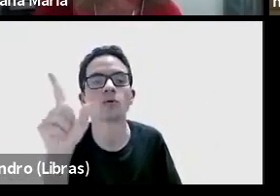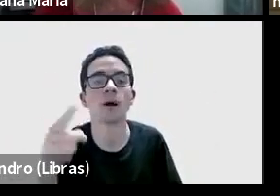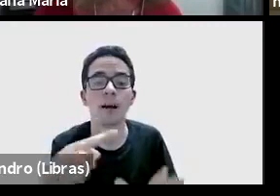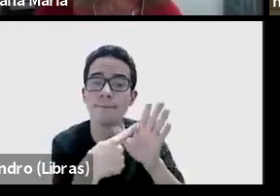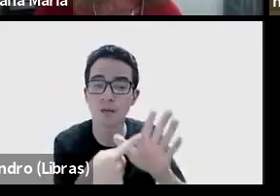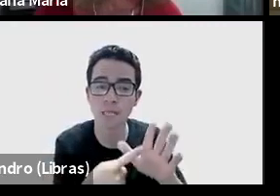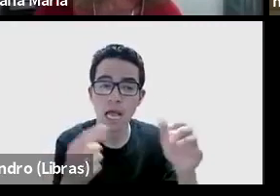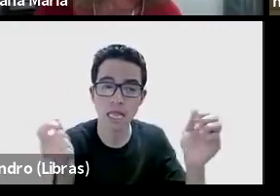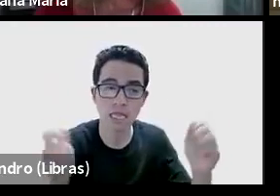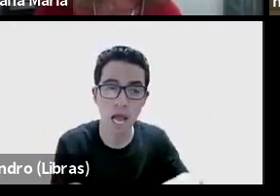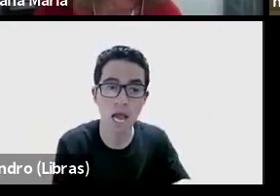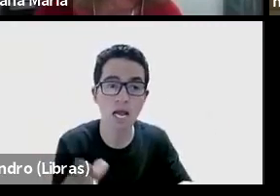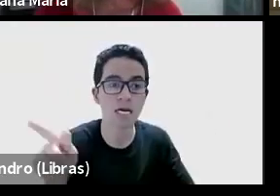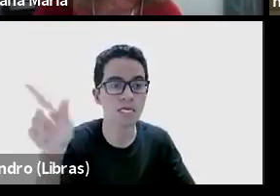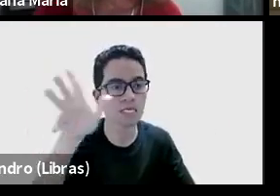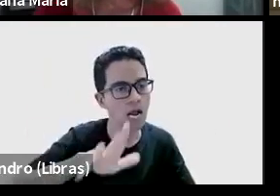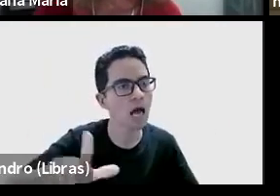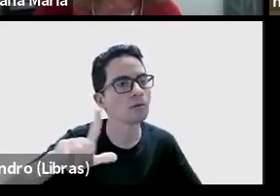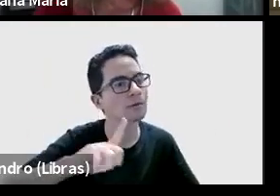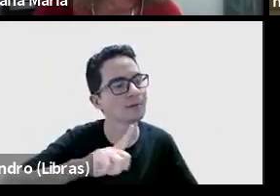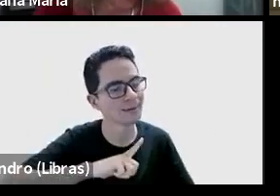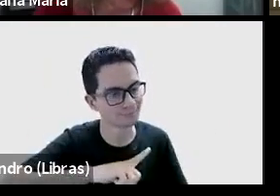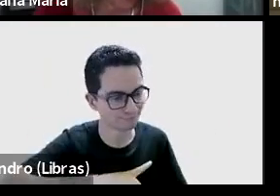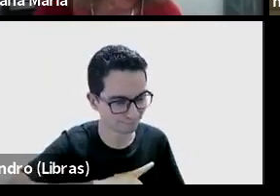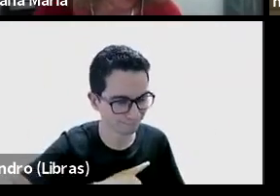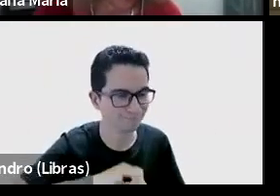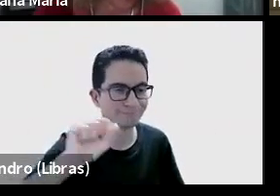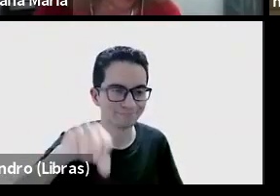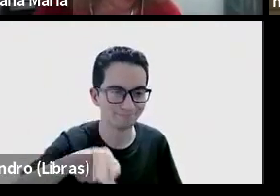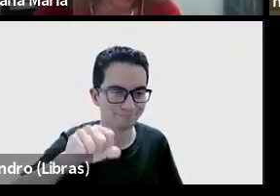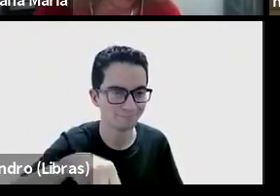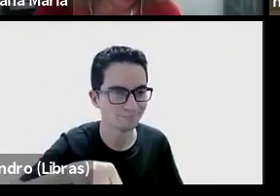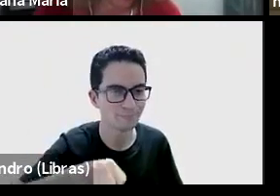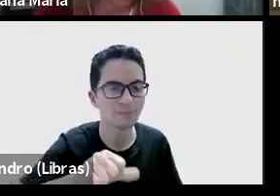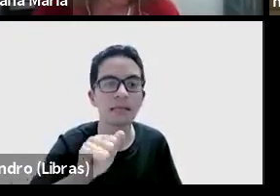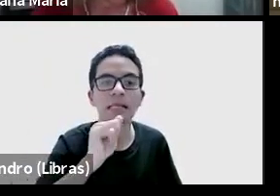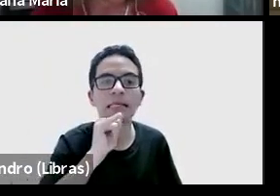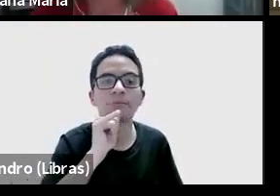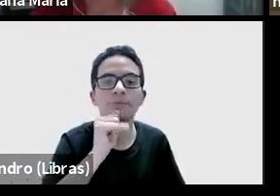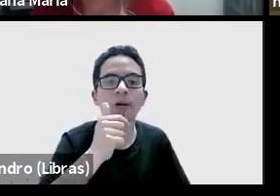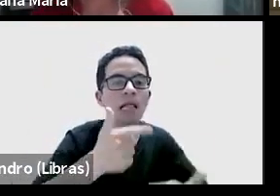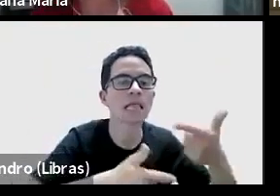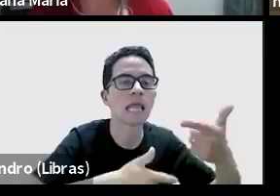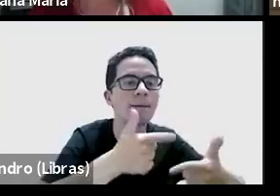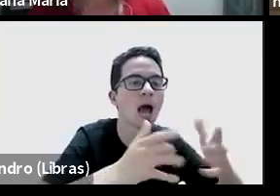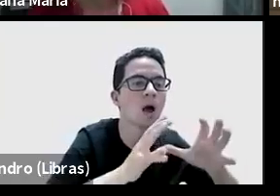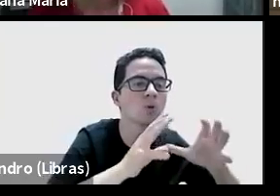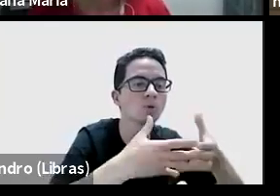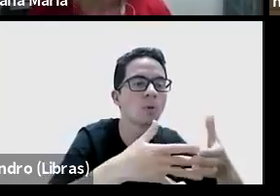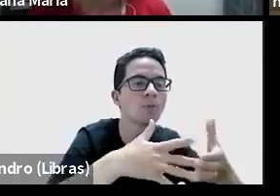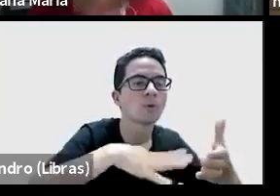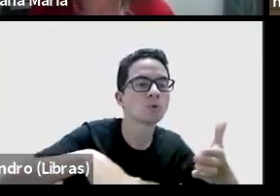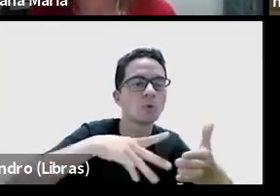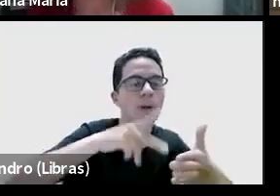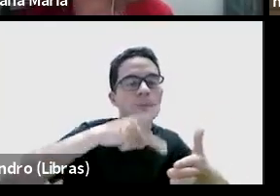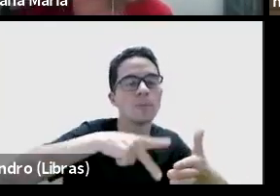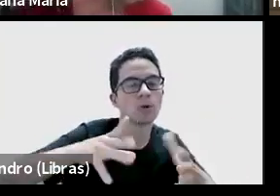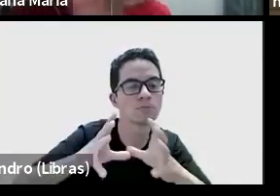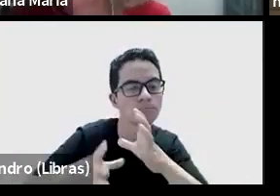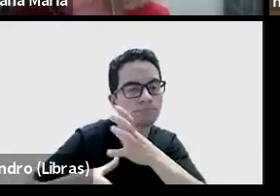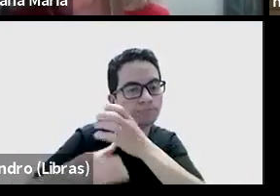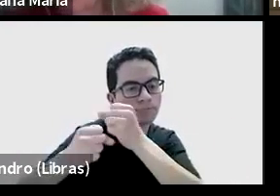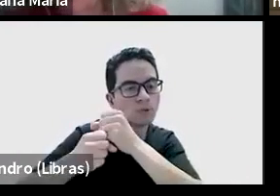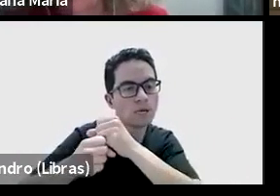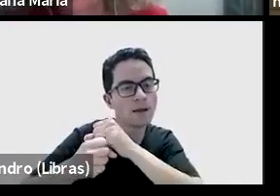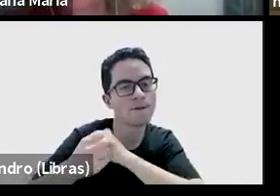a gente tem um problema generalizado na rede, né? Eu estou trabalhando lá com um grupo são 40 professores de